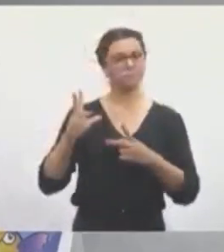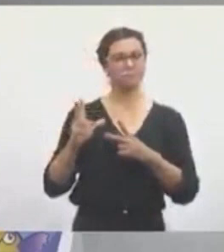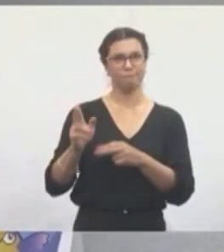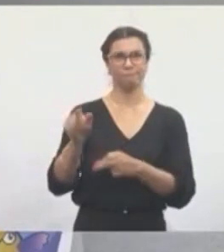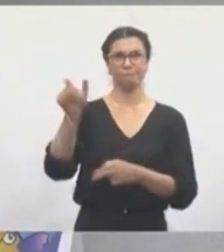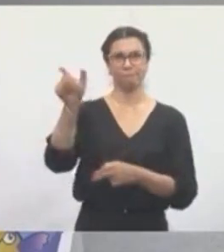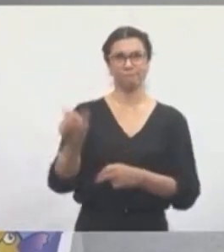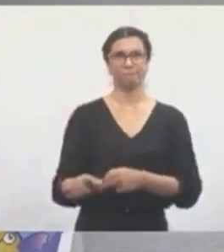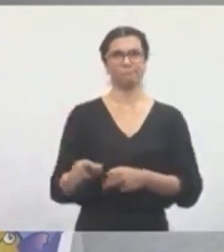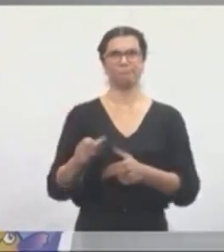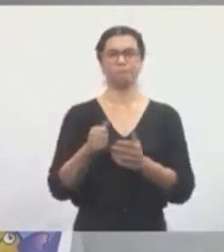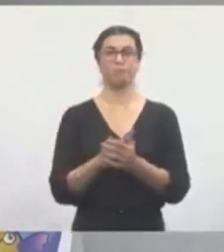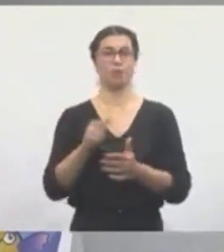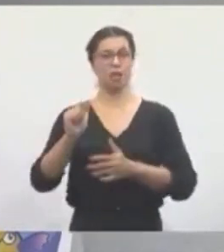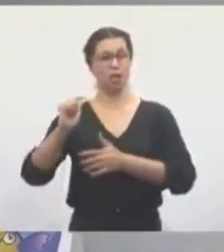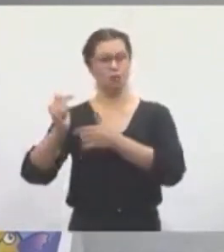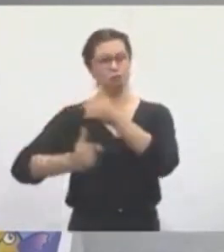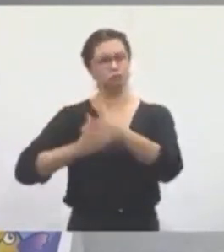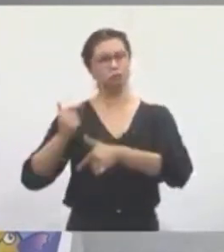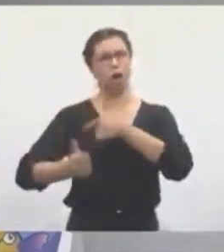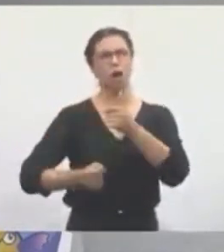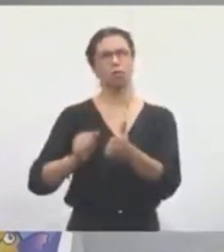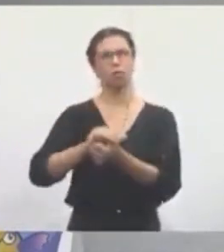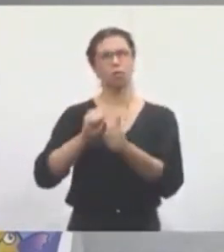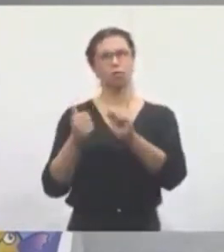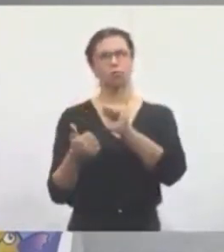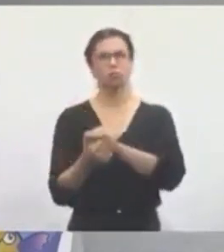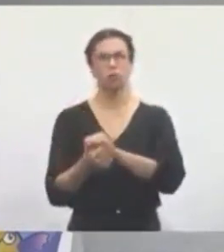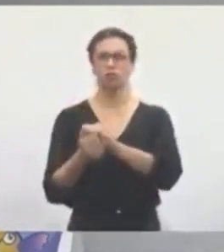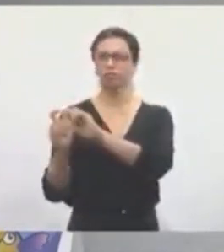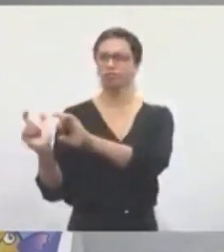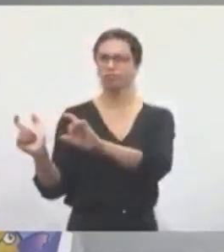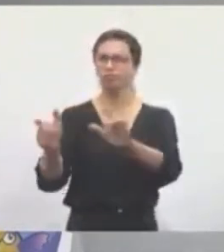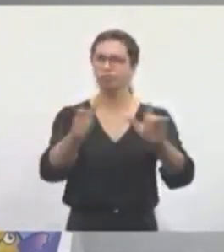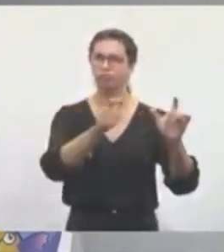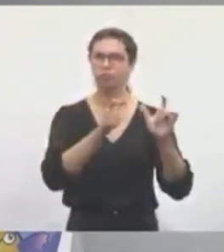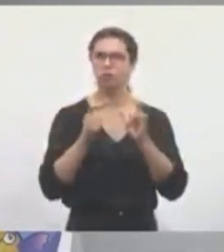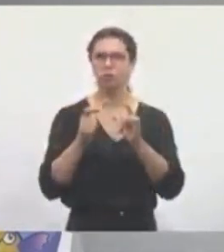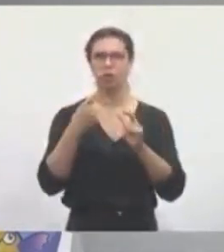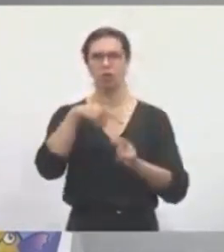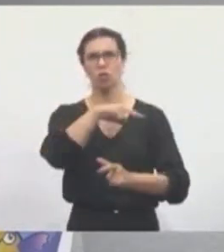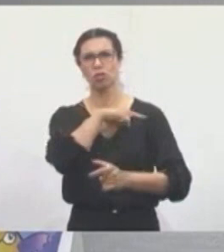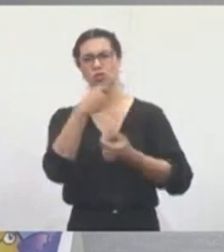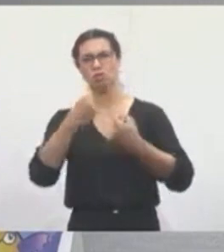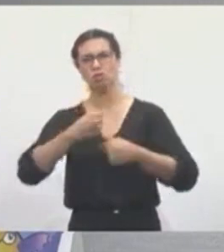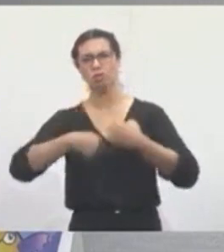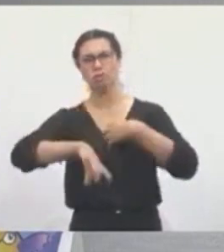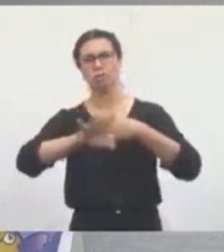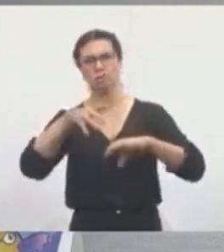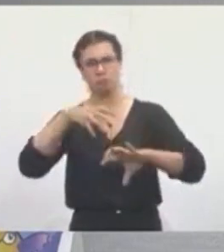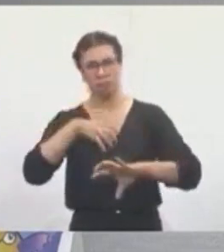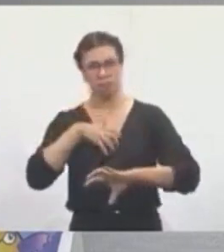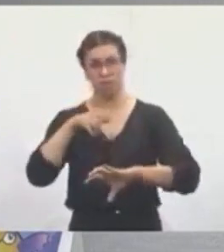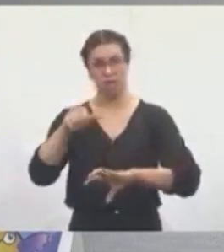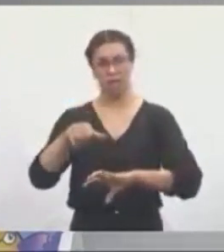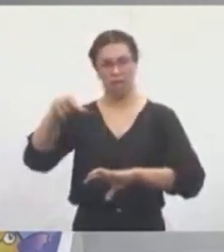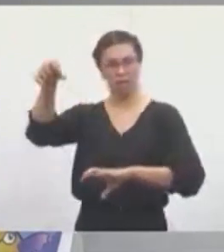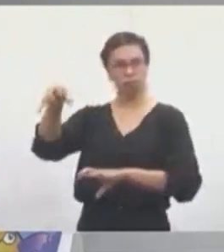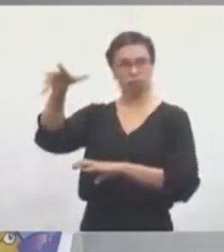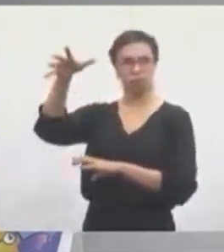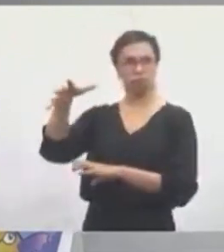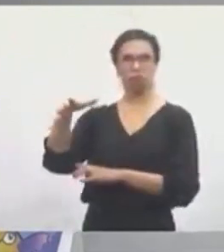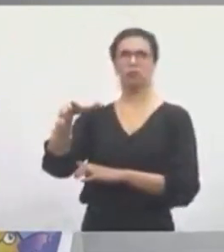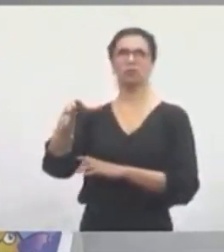meio do esporte, do trabalho, onde quer que elas estejam, que elas sejam luz. E o Vinícius foi